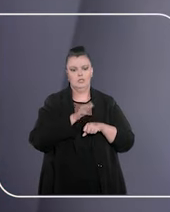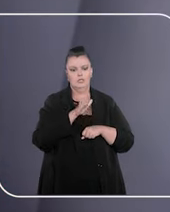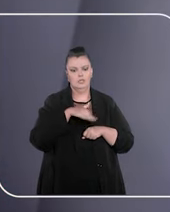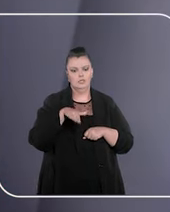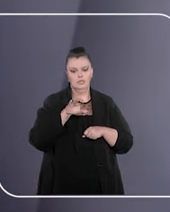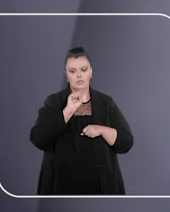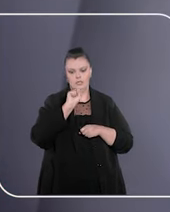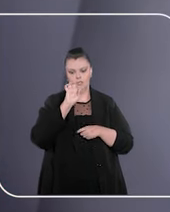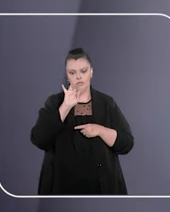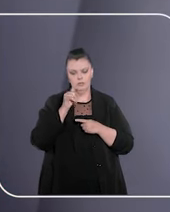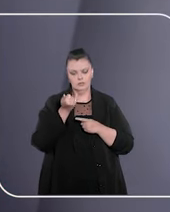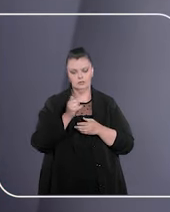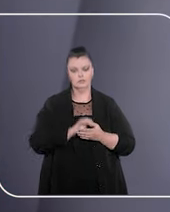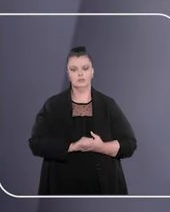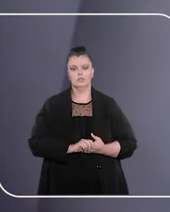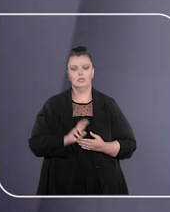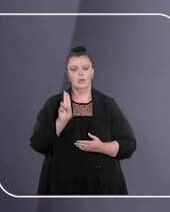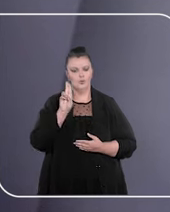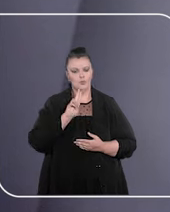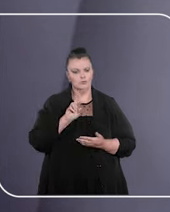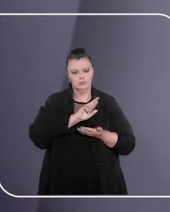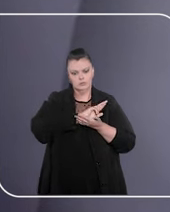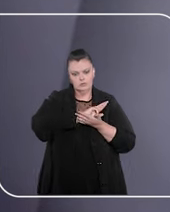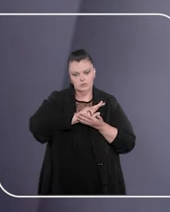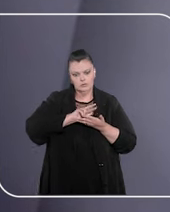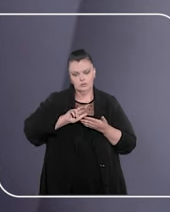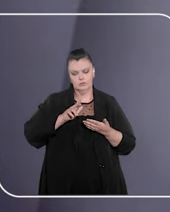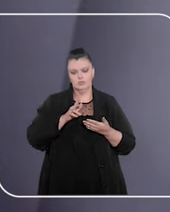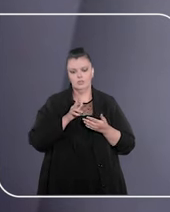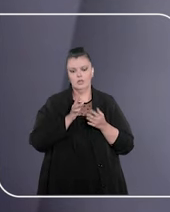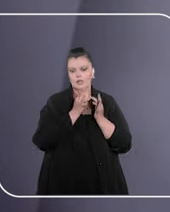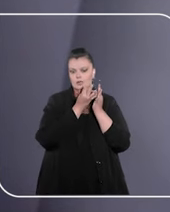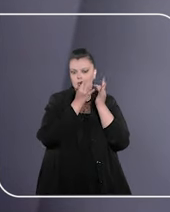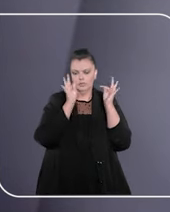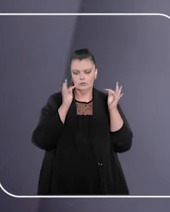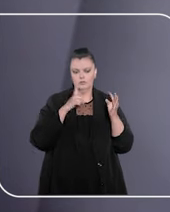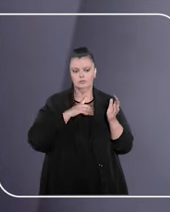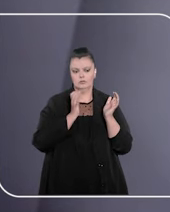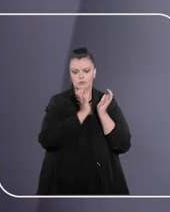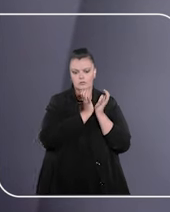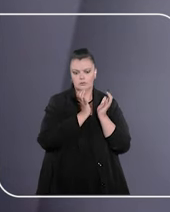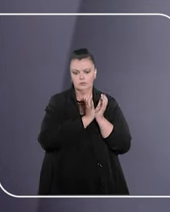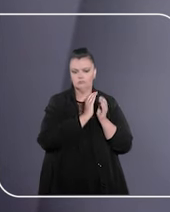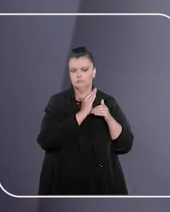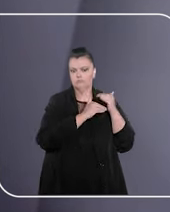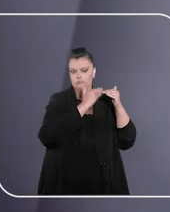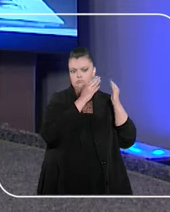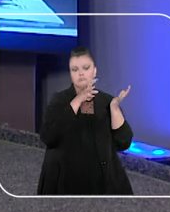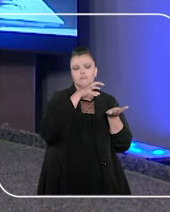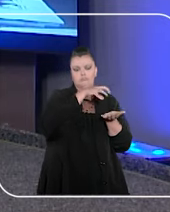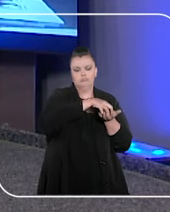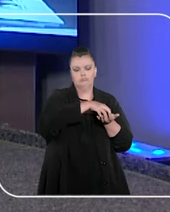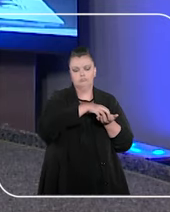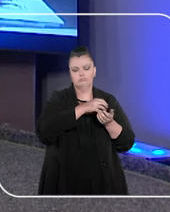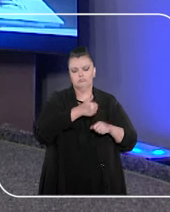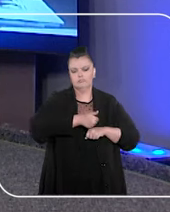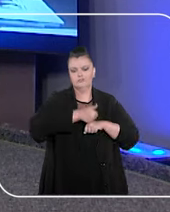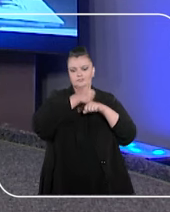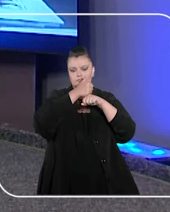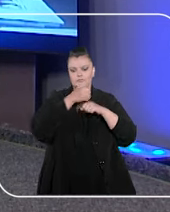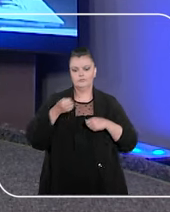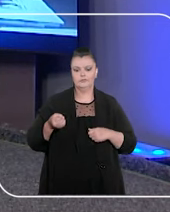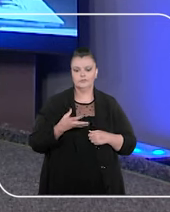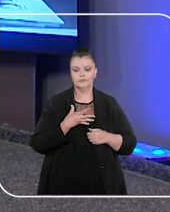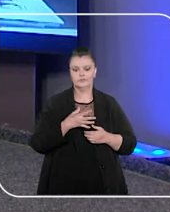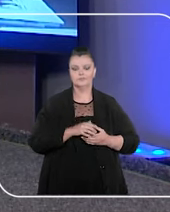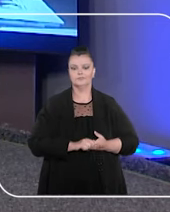boa parte, ao uso de diversas tecnologias que nos transformou numa corte efetivamente moderna. E antes